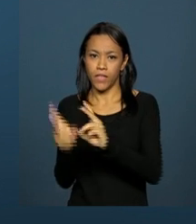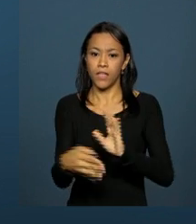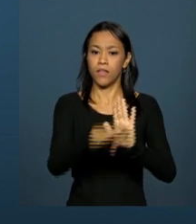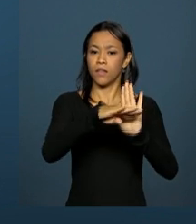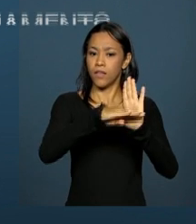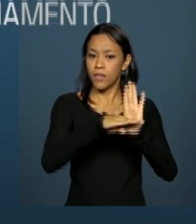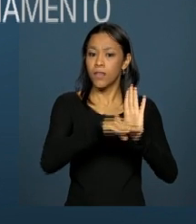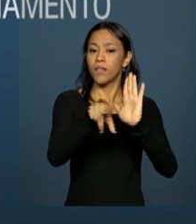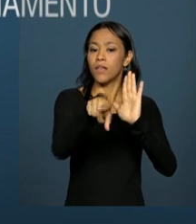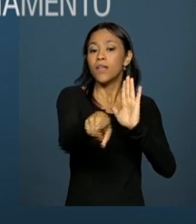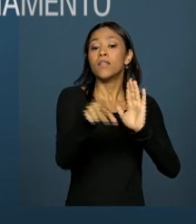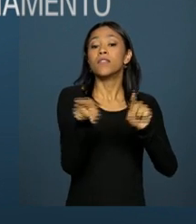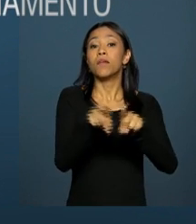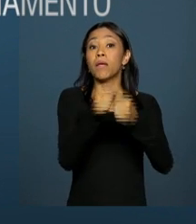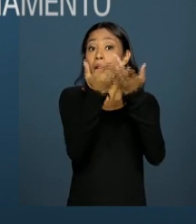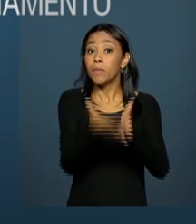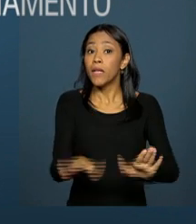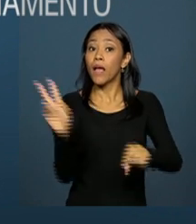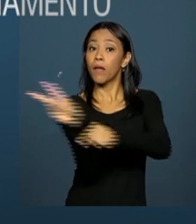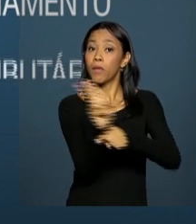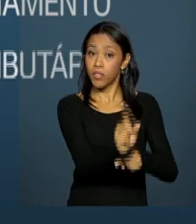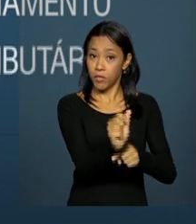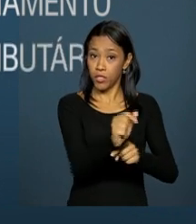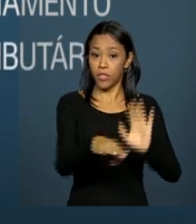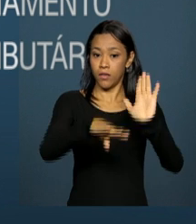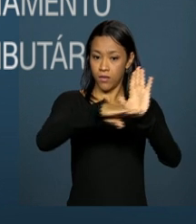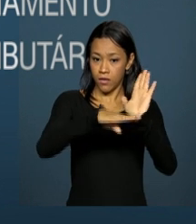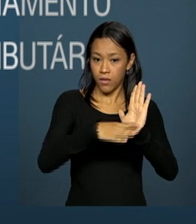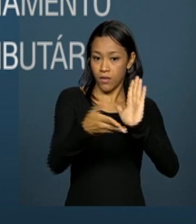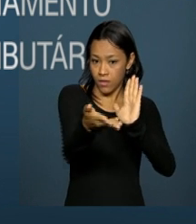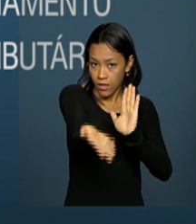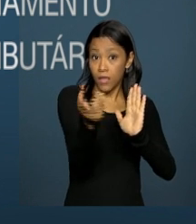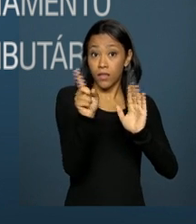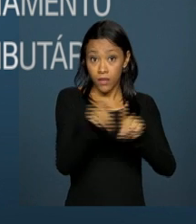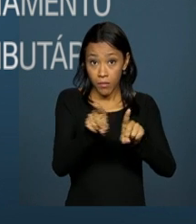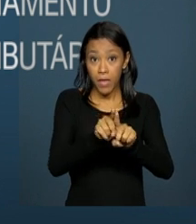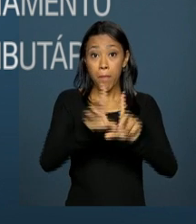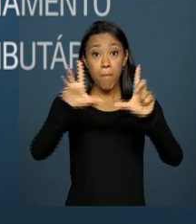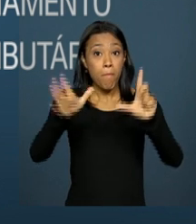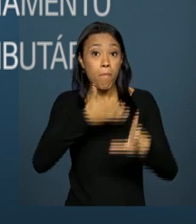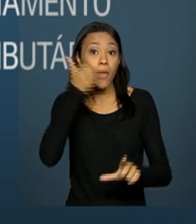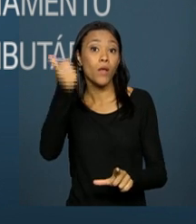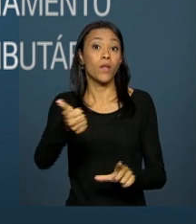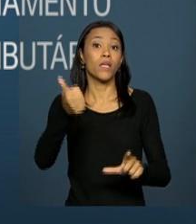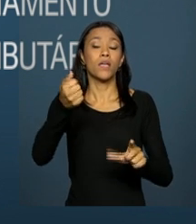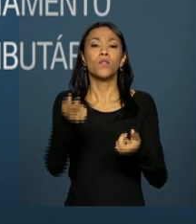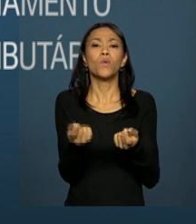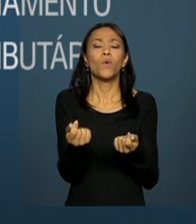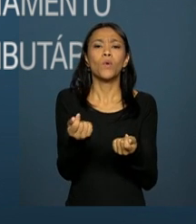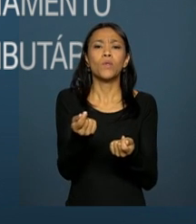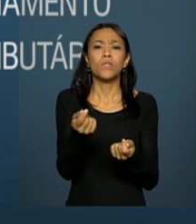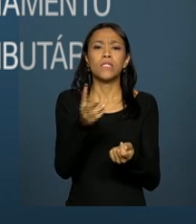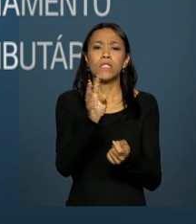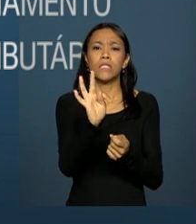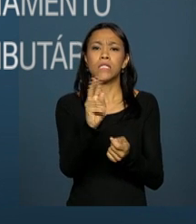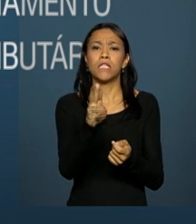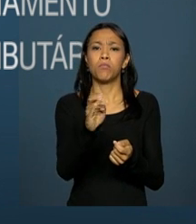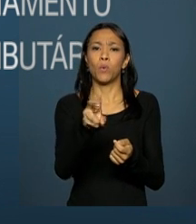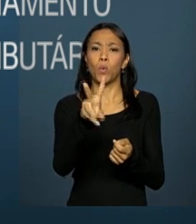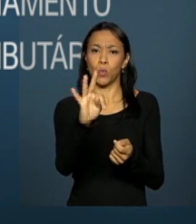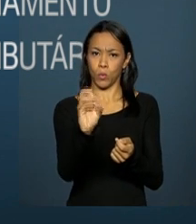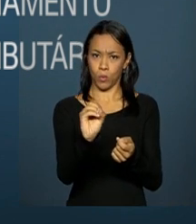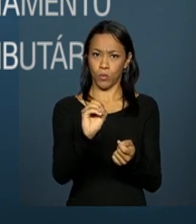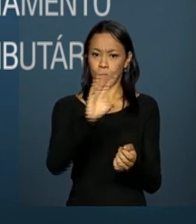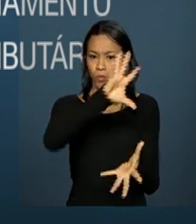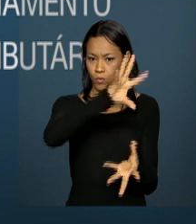na ampliação das linhas de financiamento e na melhoria do ambiente tributário para começar colocar tudo num só